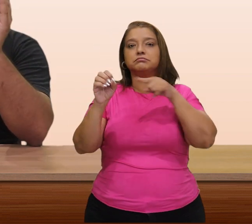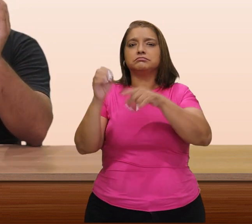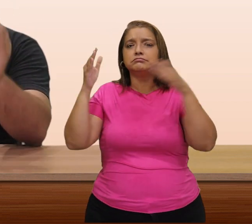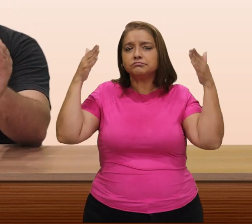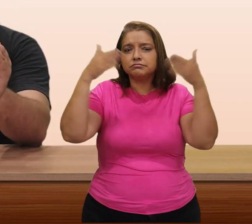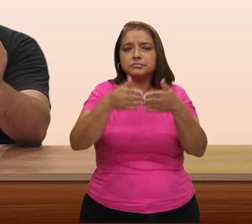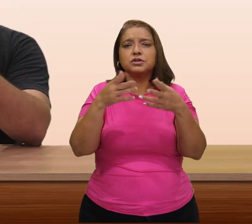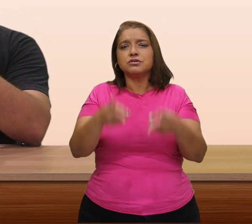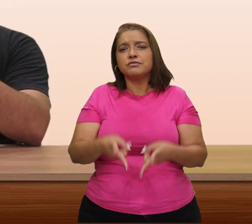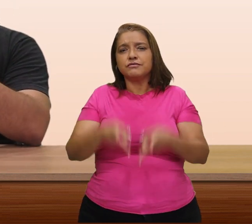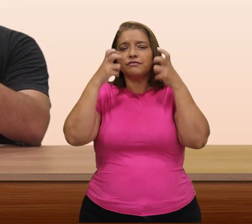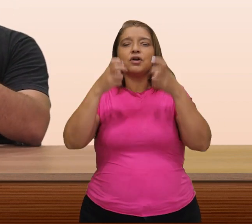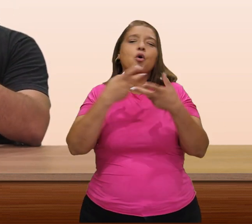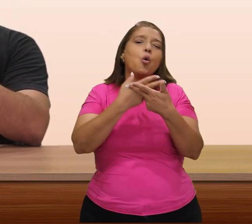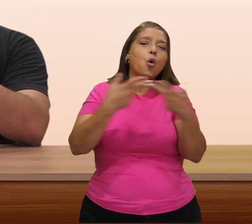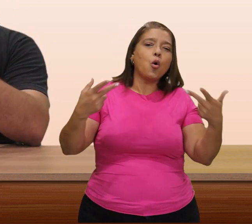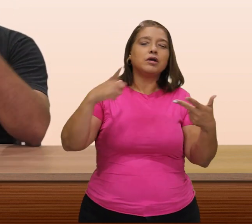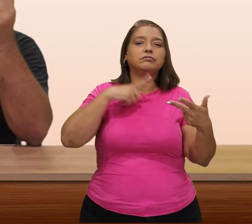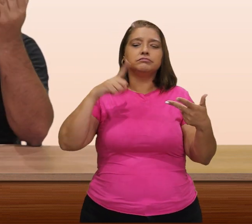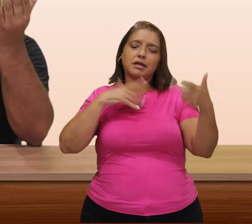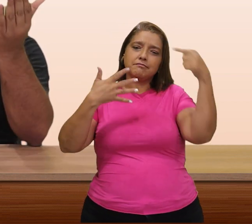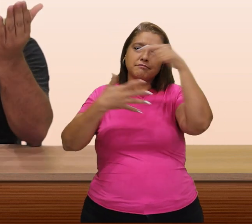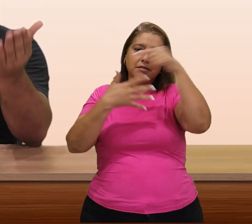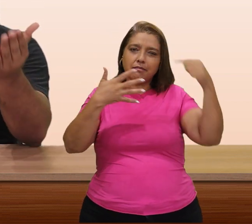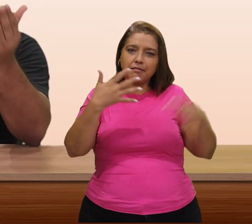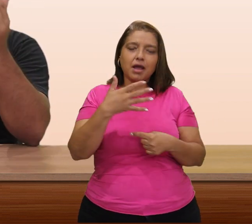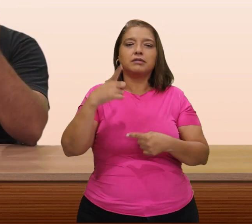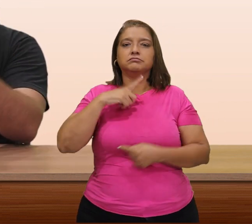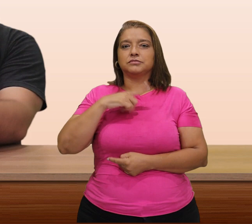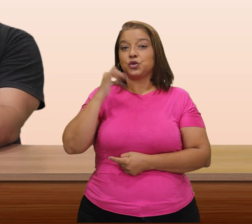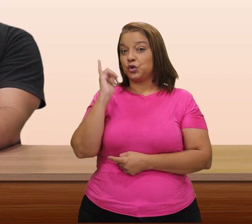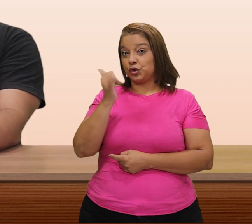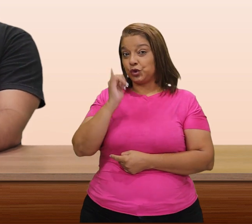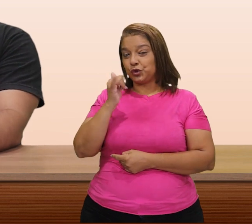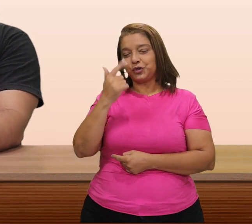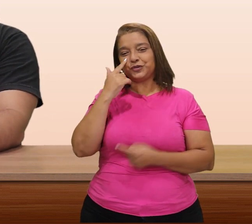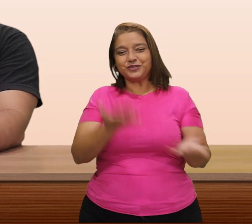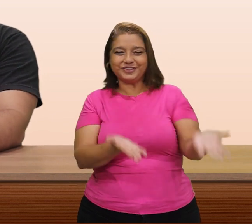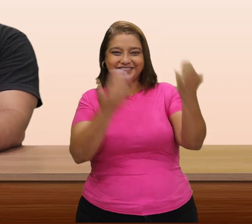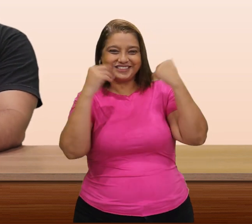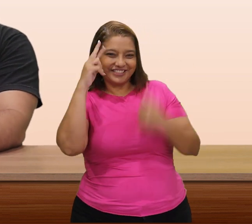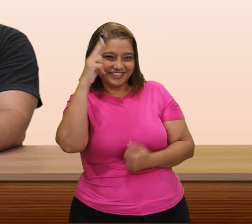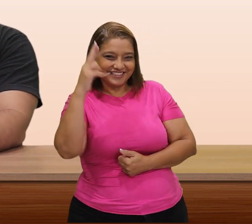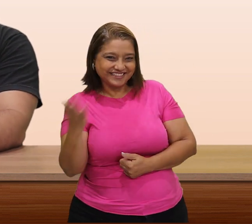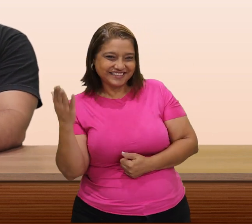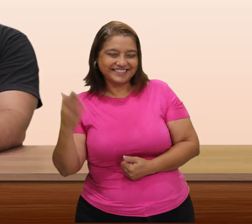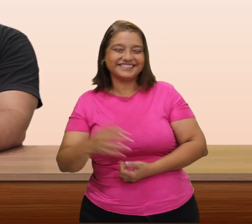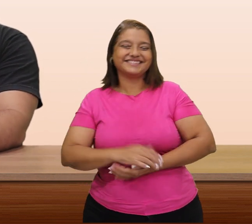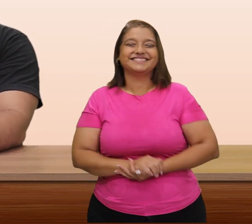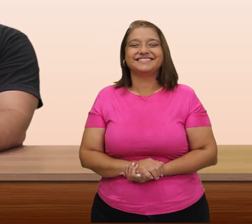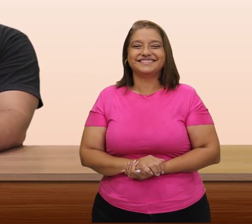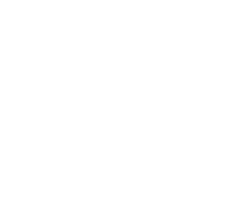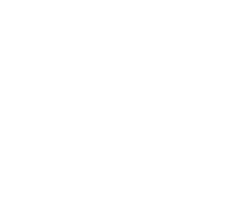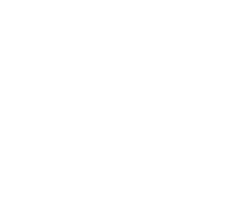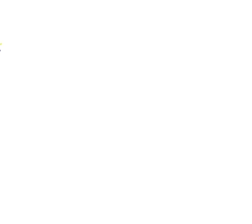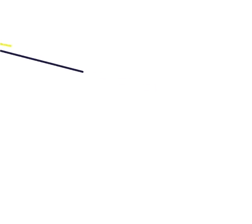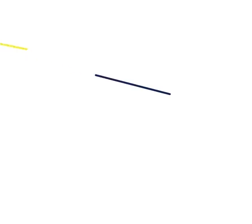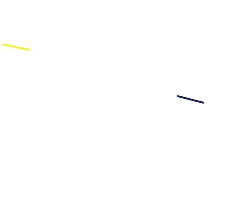10, identificar o conflito gerador do enredo e os elementos que constroem a narrativa. Roda aí, diretor.